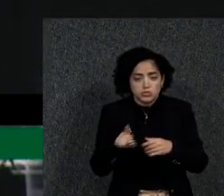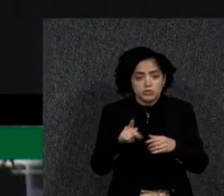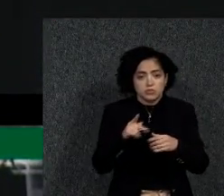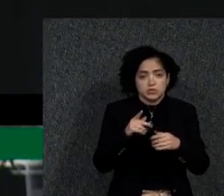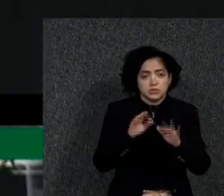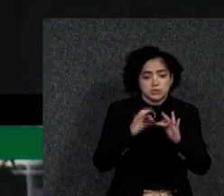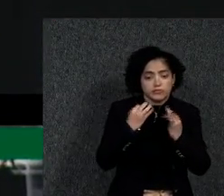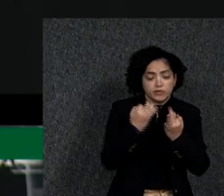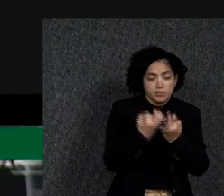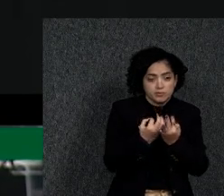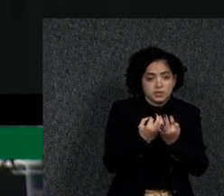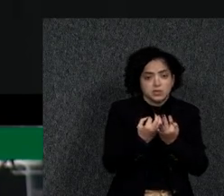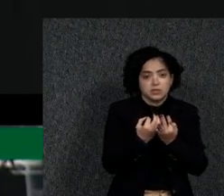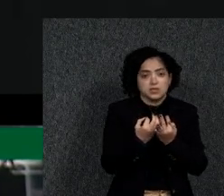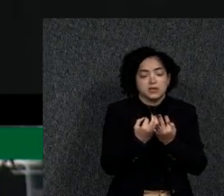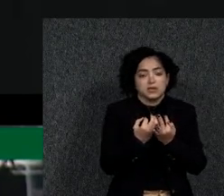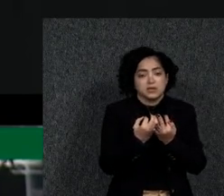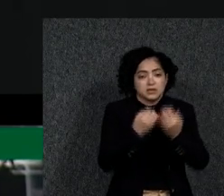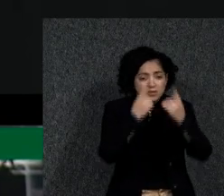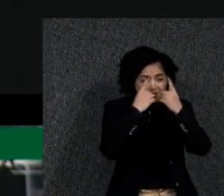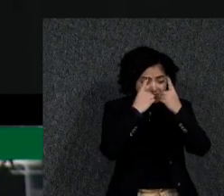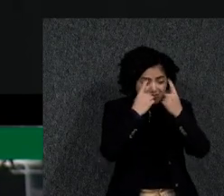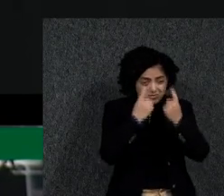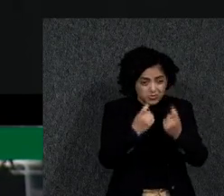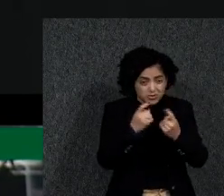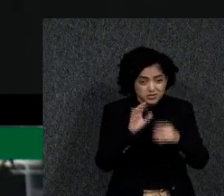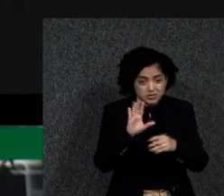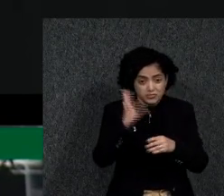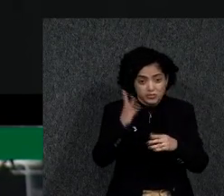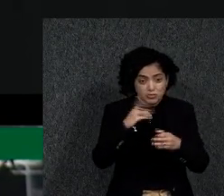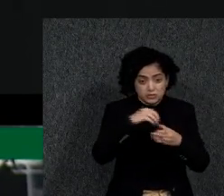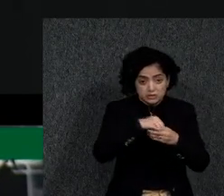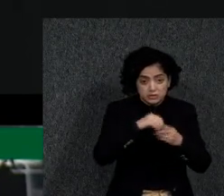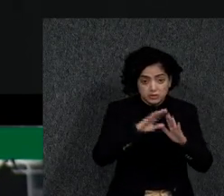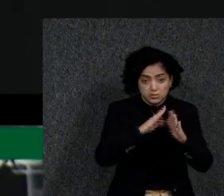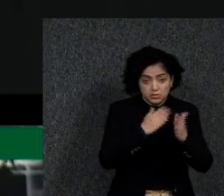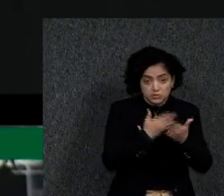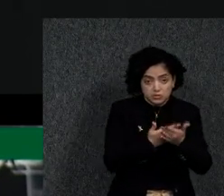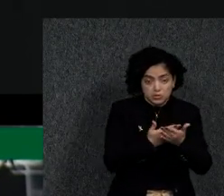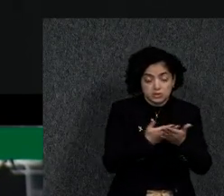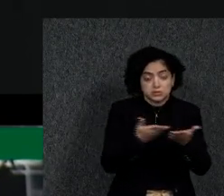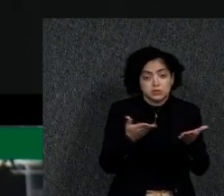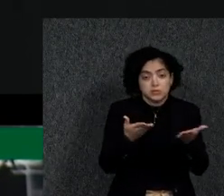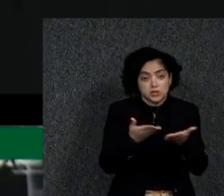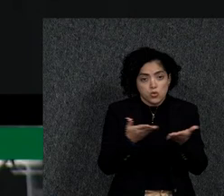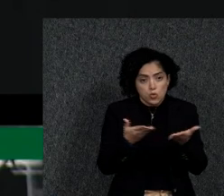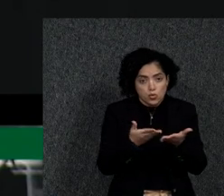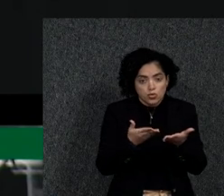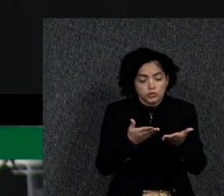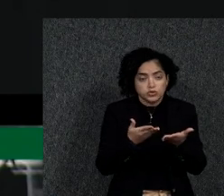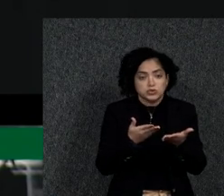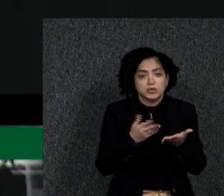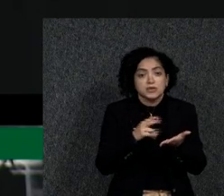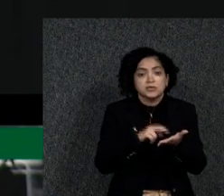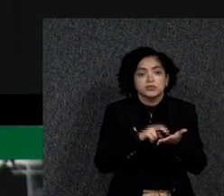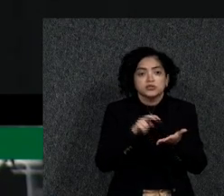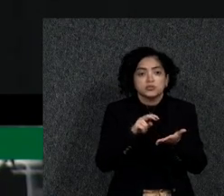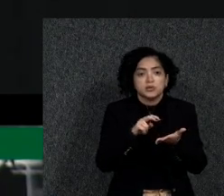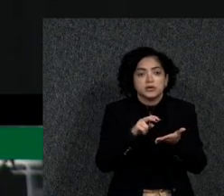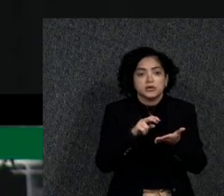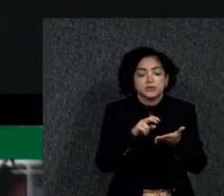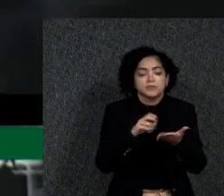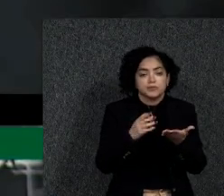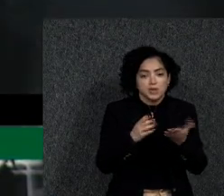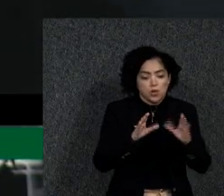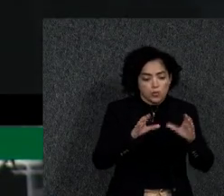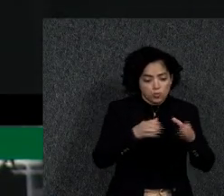importantes deliberações. Em primeiro lugar, nós vamos imediatamente visitar a escola Irmã